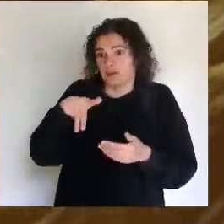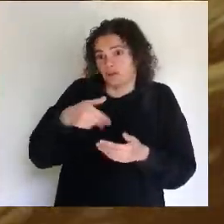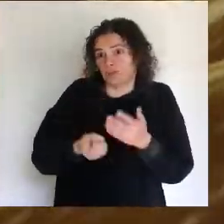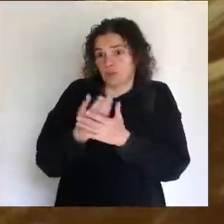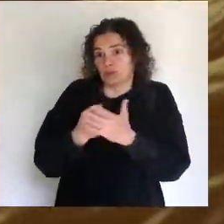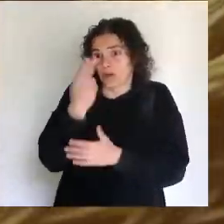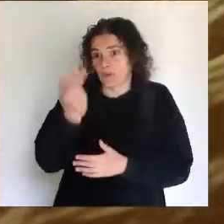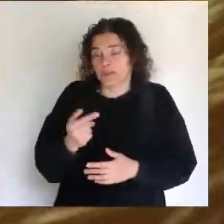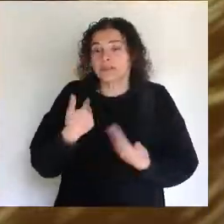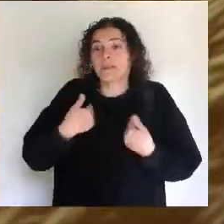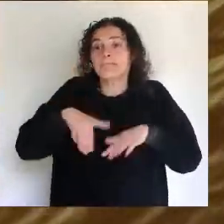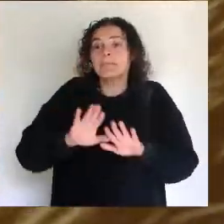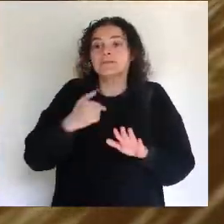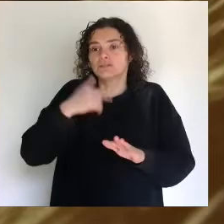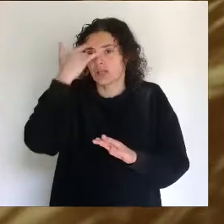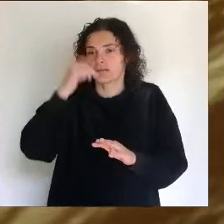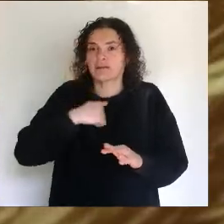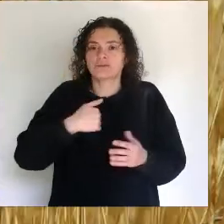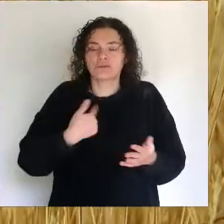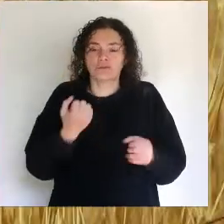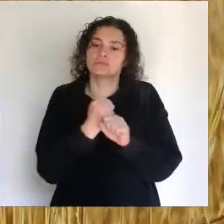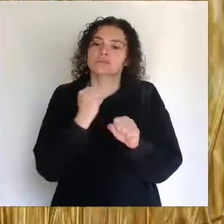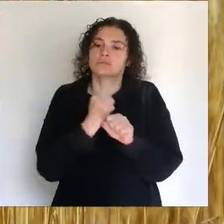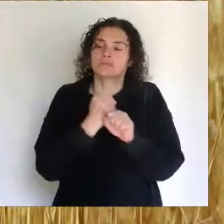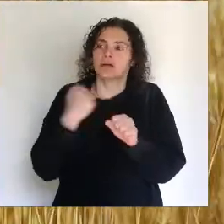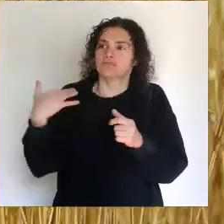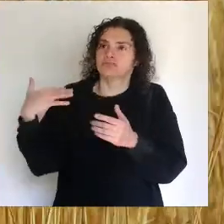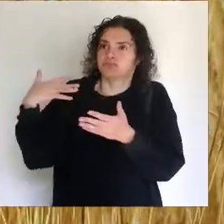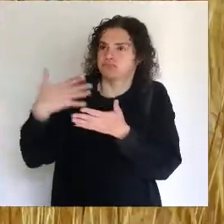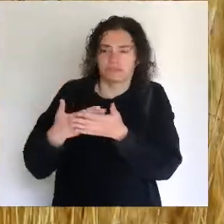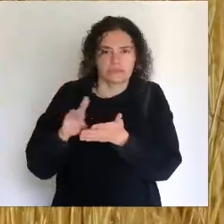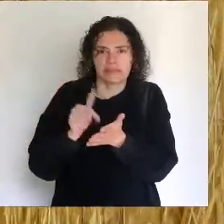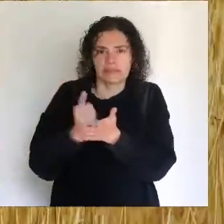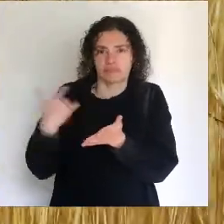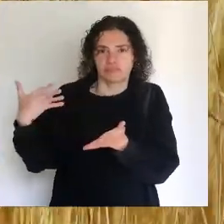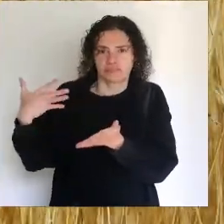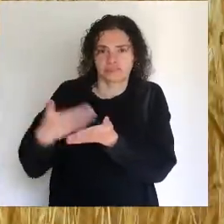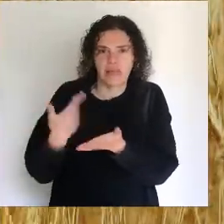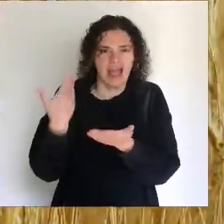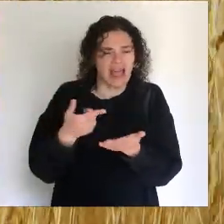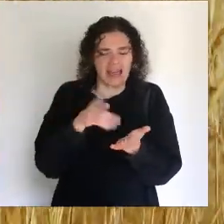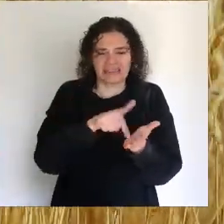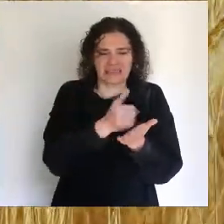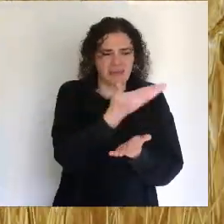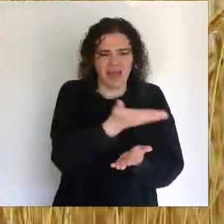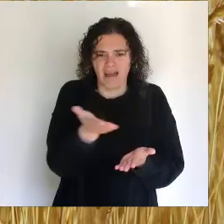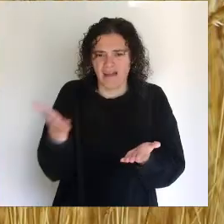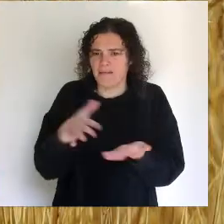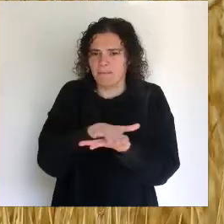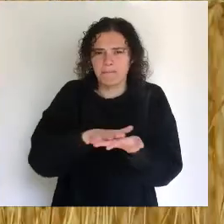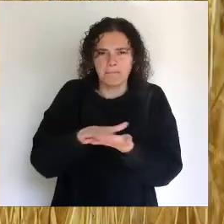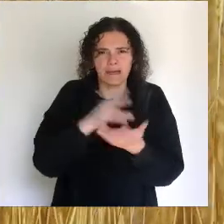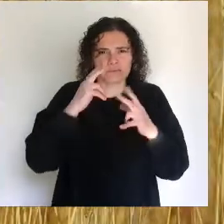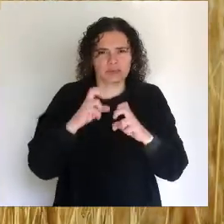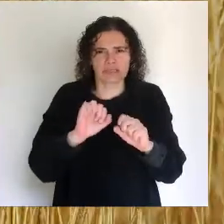artística, mas são ideias com as quais eu trabalho desde o início e que estão sempre presentes, estão sempre na base